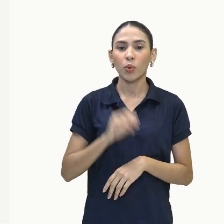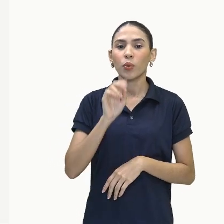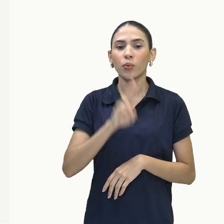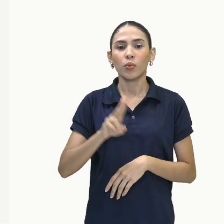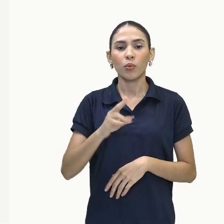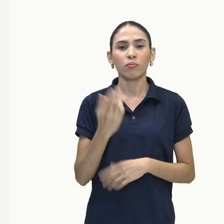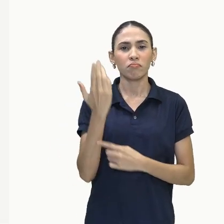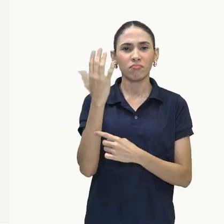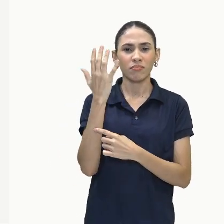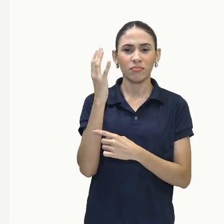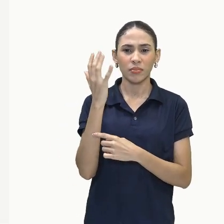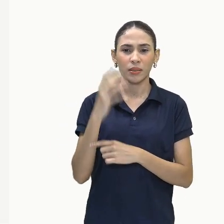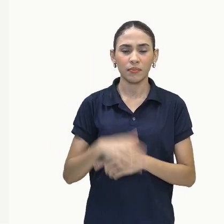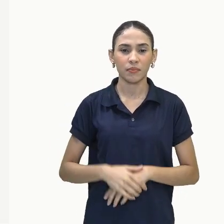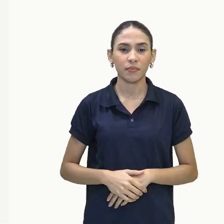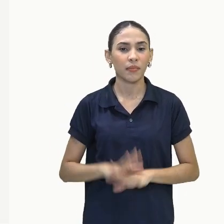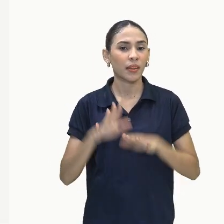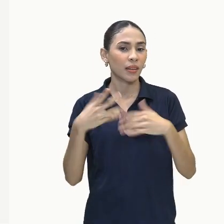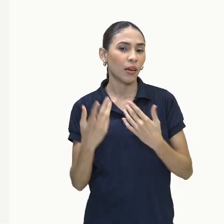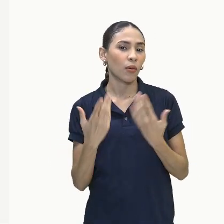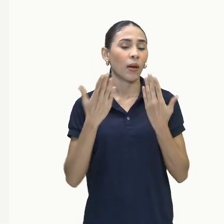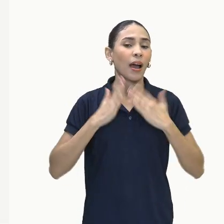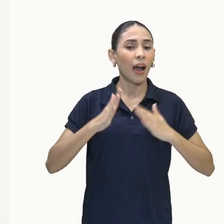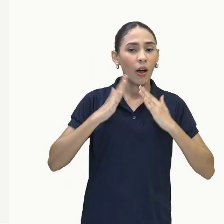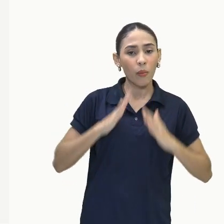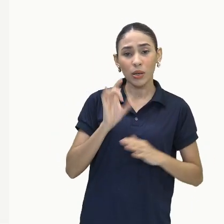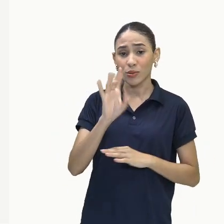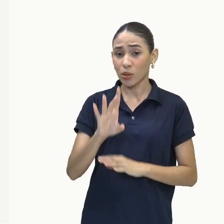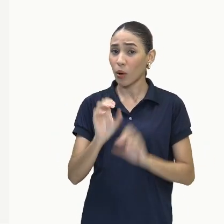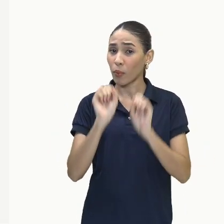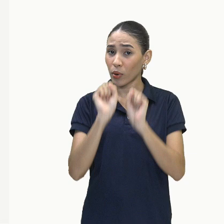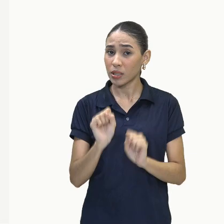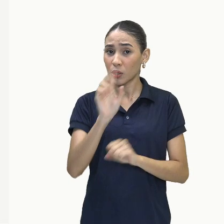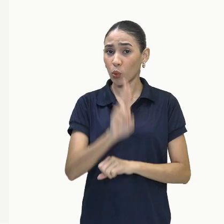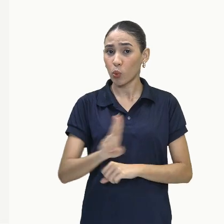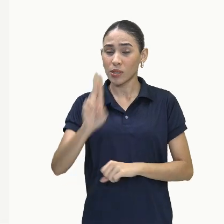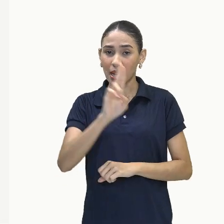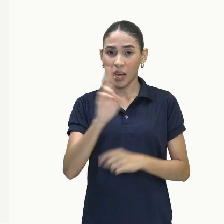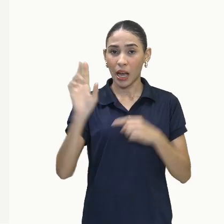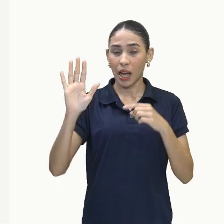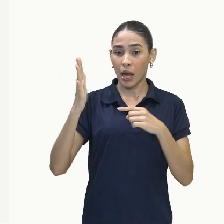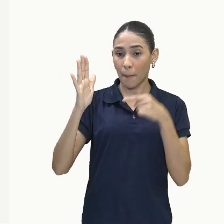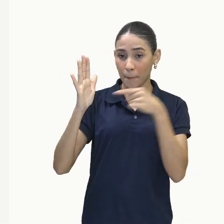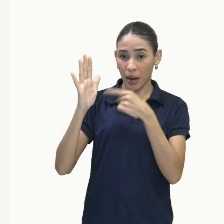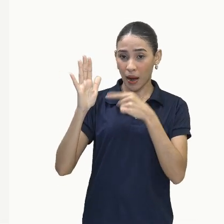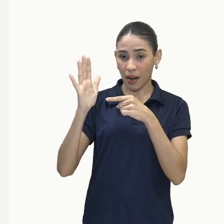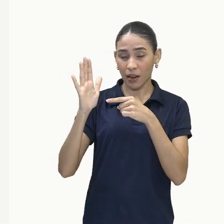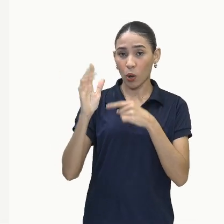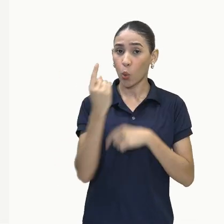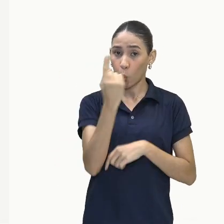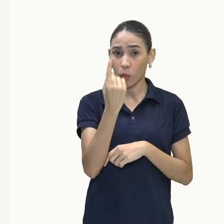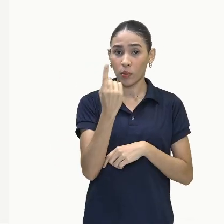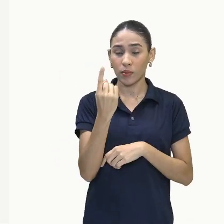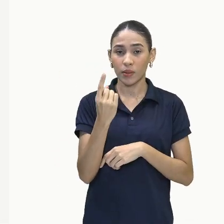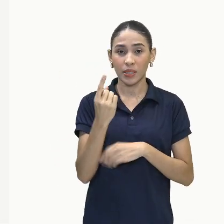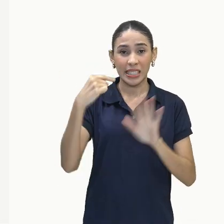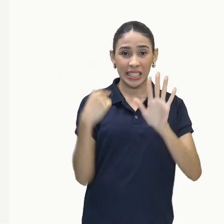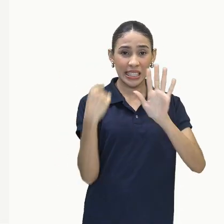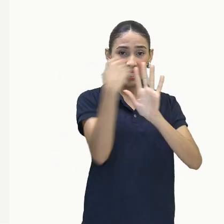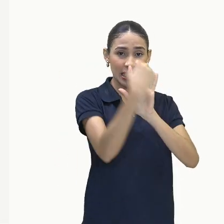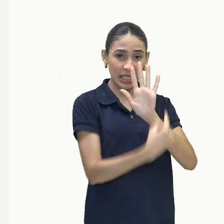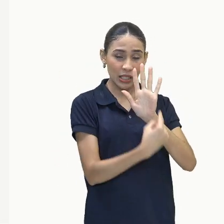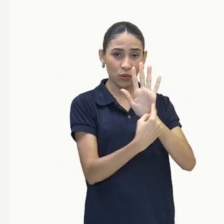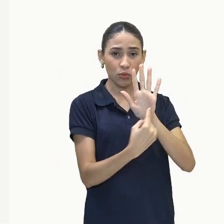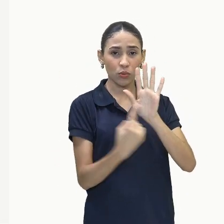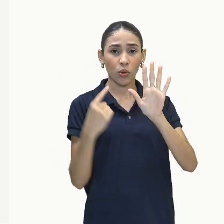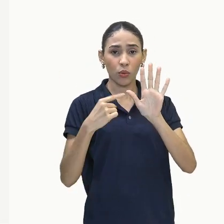Então, agora eu tenho que pensar com calma. Elas só vão poder usar uma das mãos, ou seja, elas vão poder usar 5 dedos. Pode ser